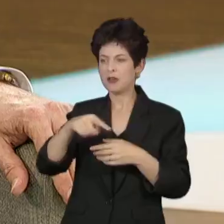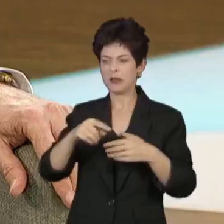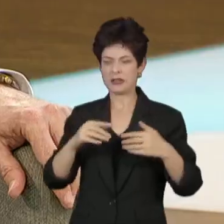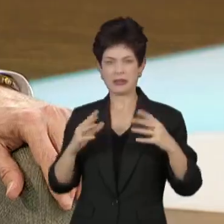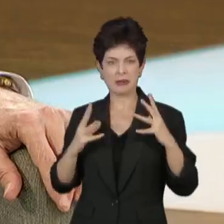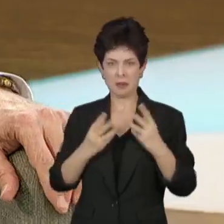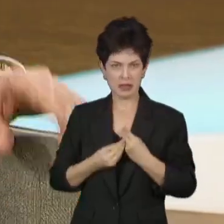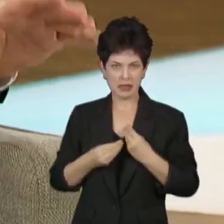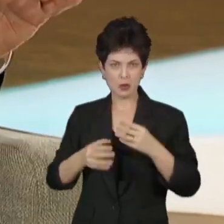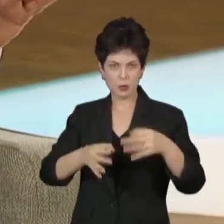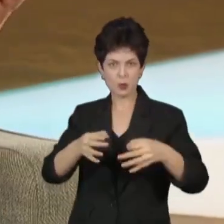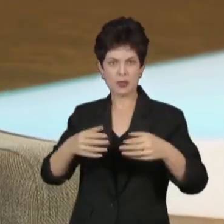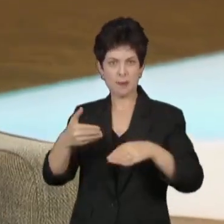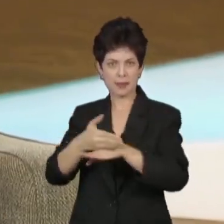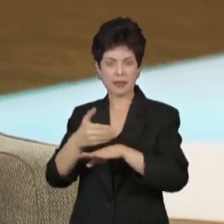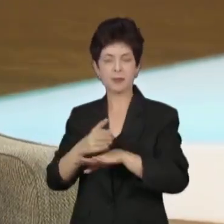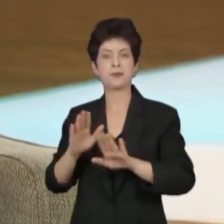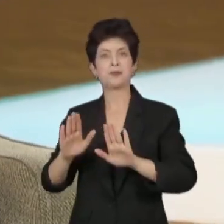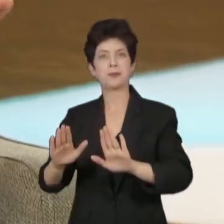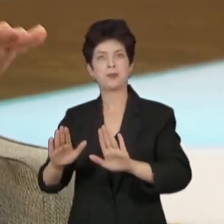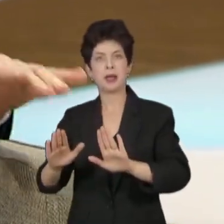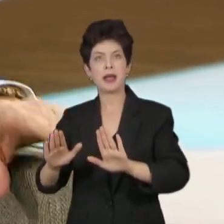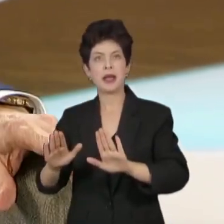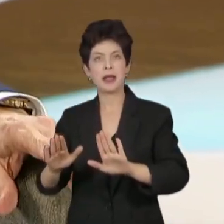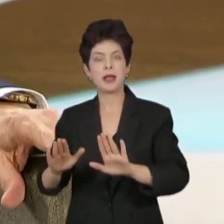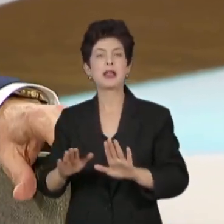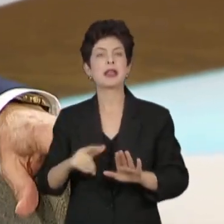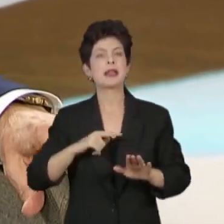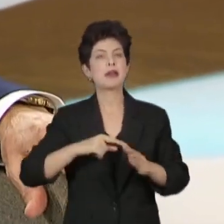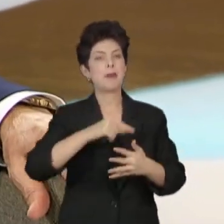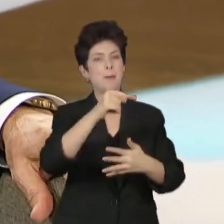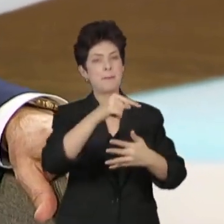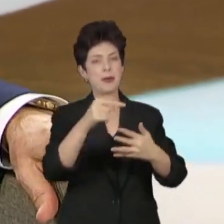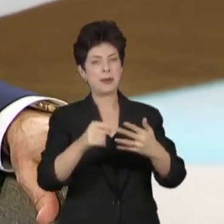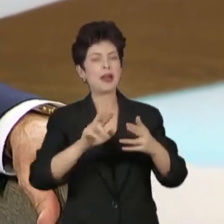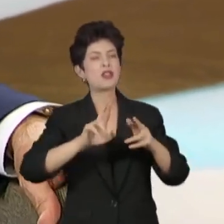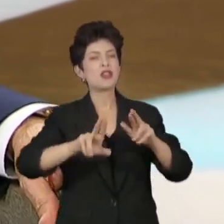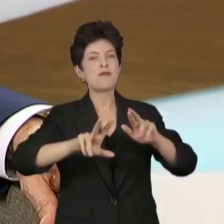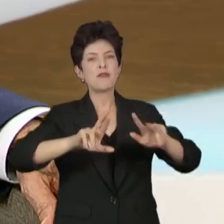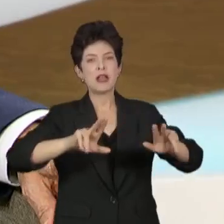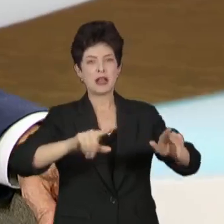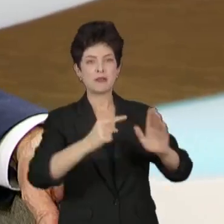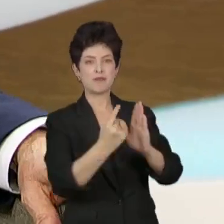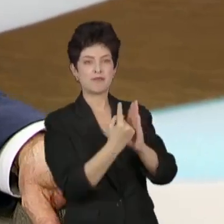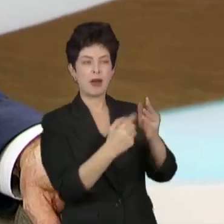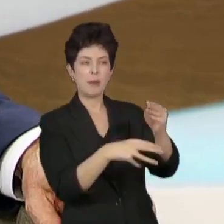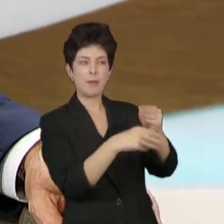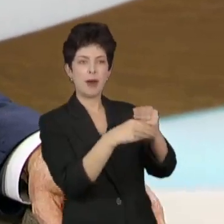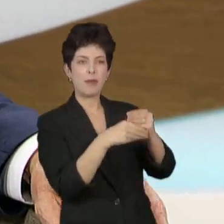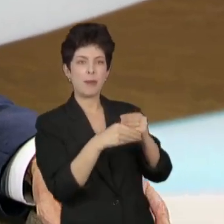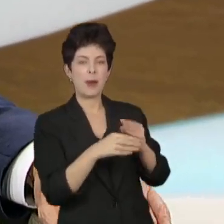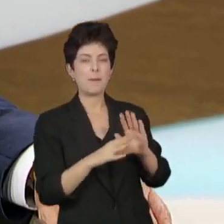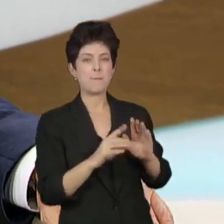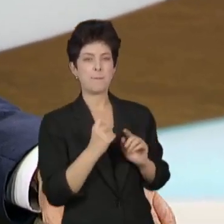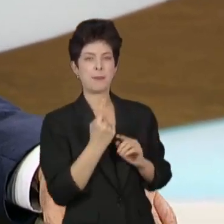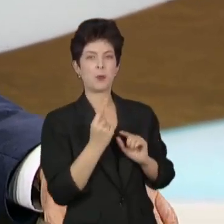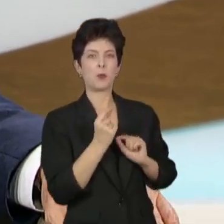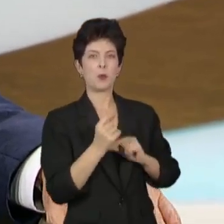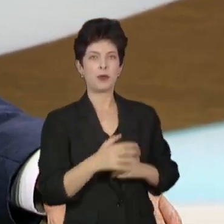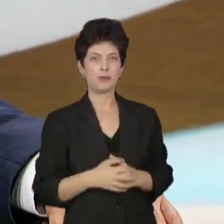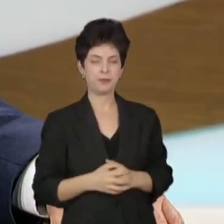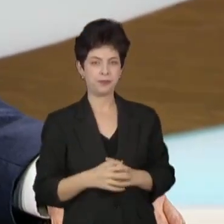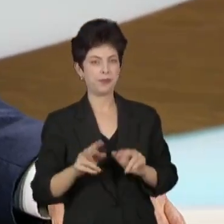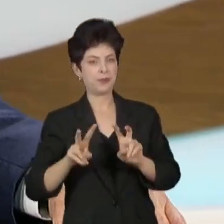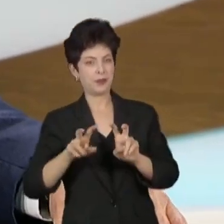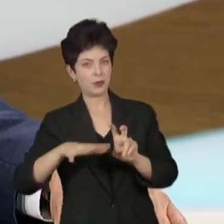participam? Constância, tem muitas questões diferentes embutidas na sua pergunta. A primeira é no tocante